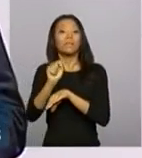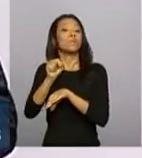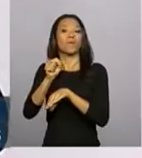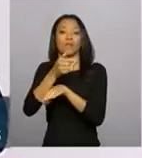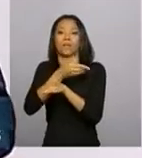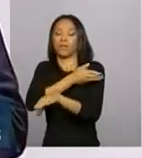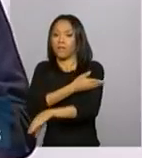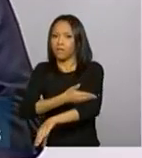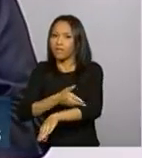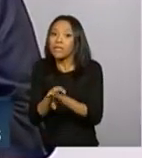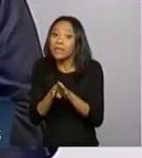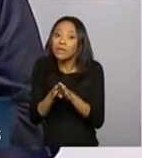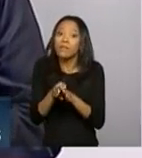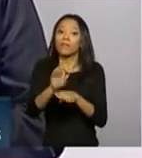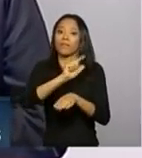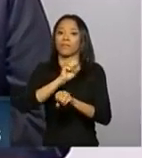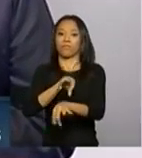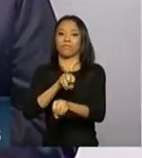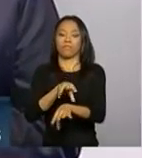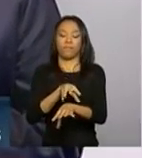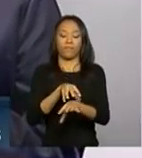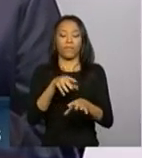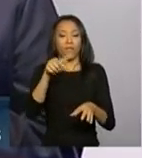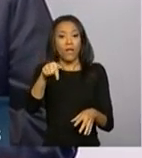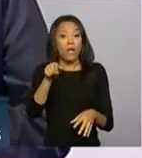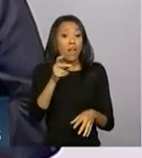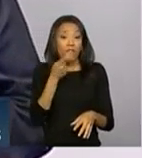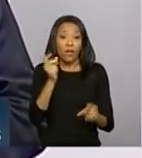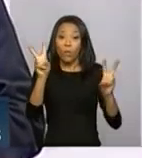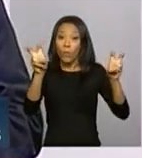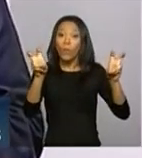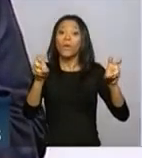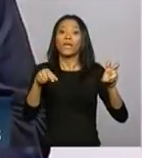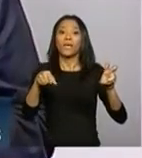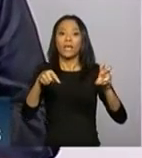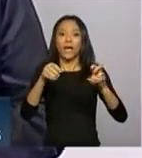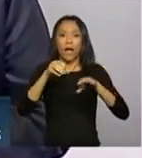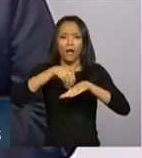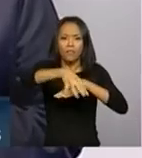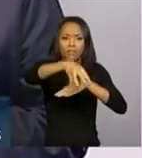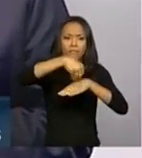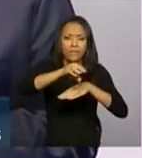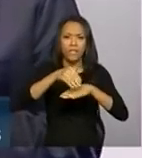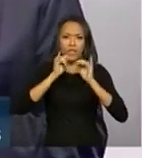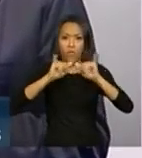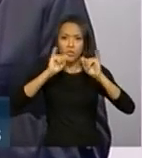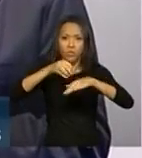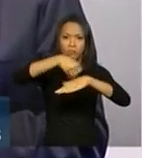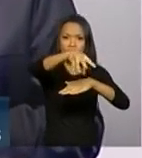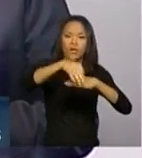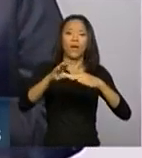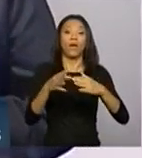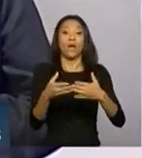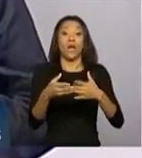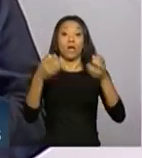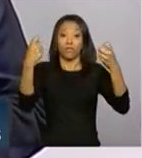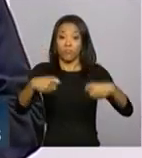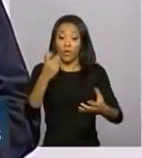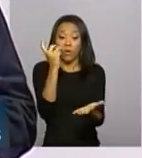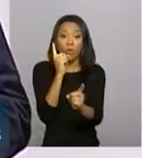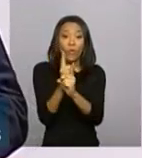cidades prometida pela presidente, vai fazer a informação chegar mais rápido, propiciando o debate,